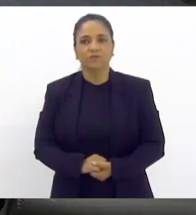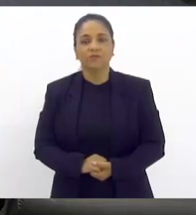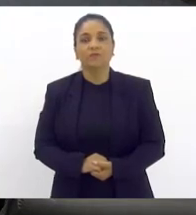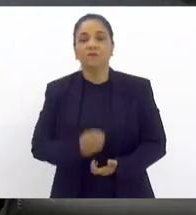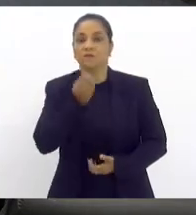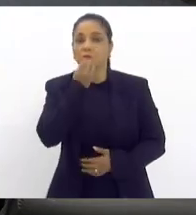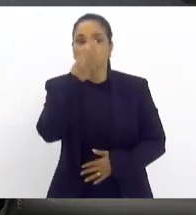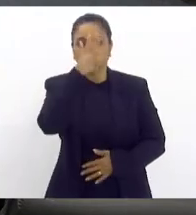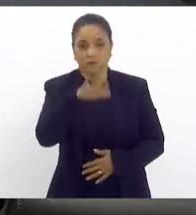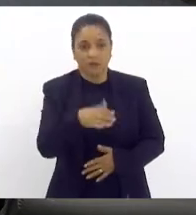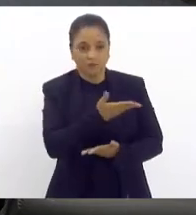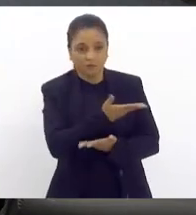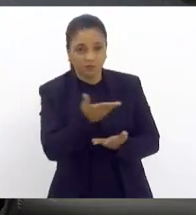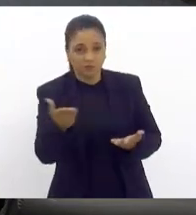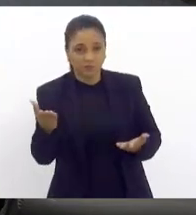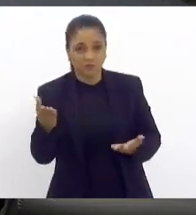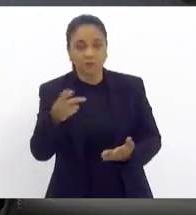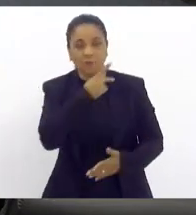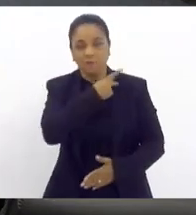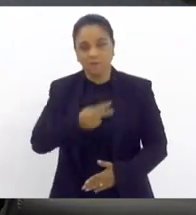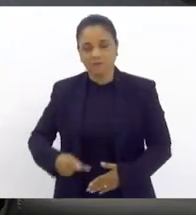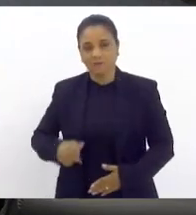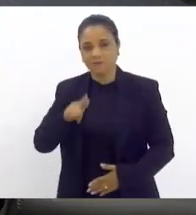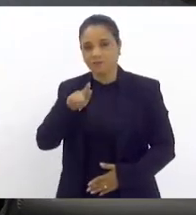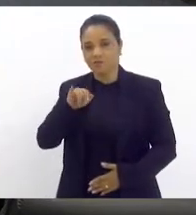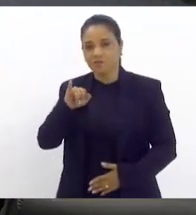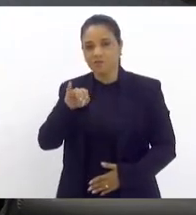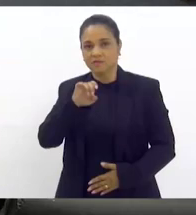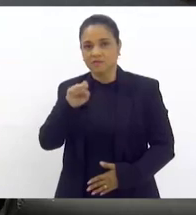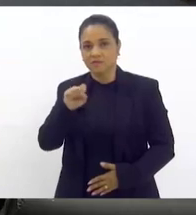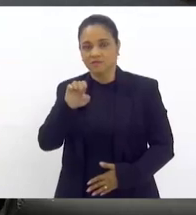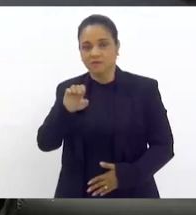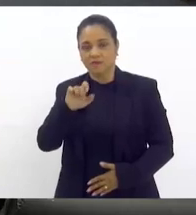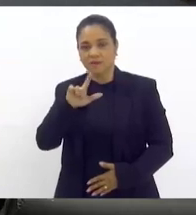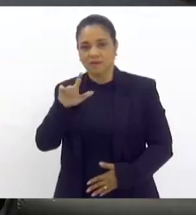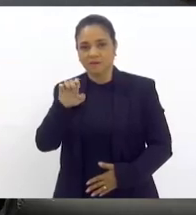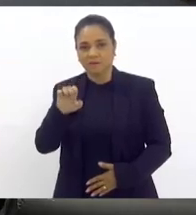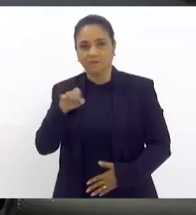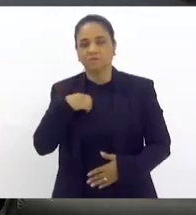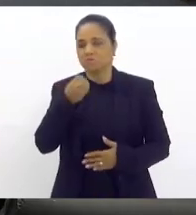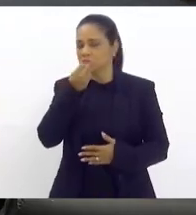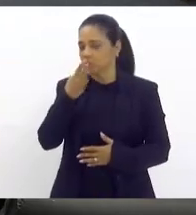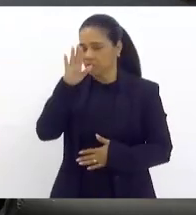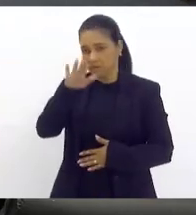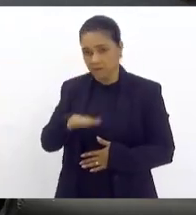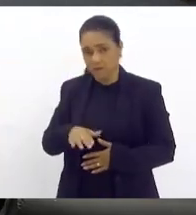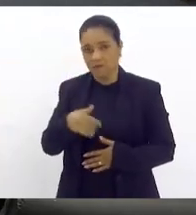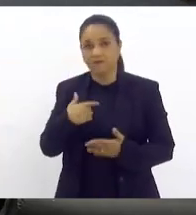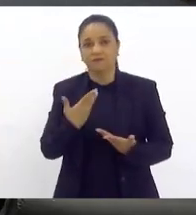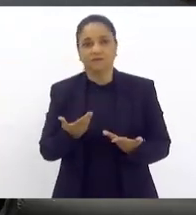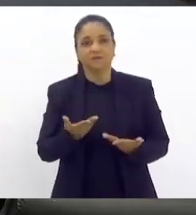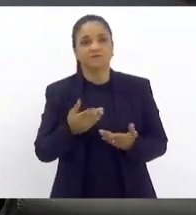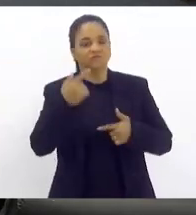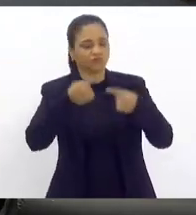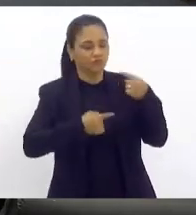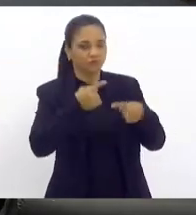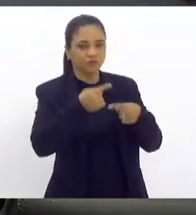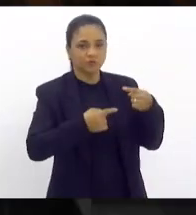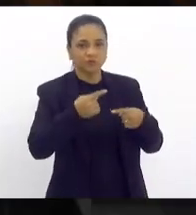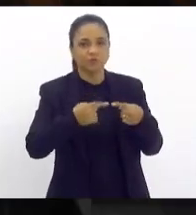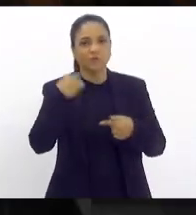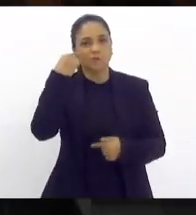Boa tarde a todos boa tarde Presidente Gisele Boa tarde estamos aqui para discutir né o projeto do nosso amigo Carlos